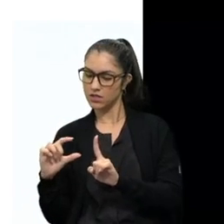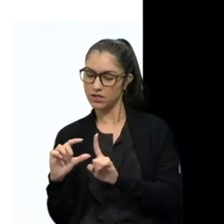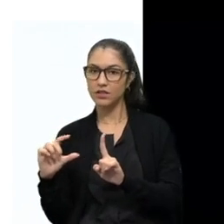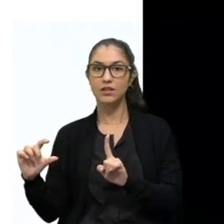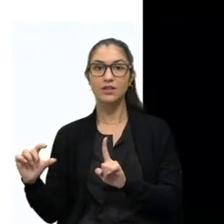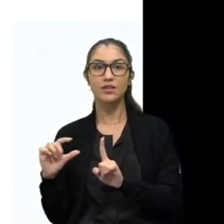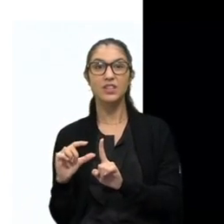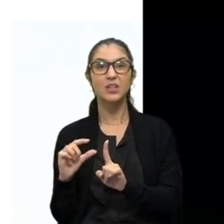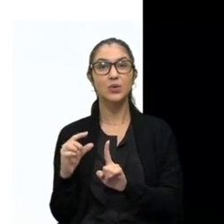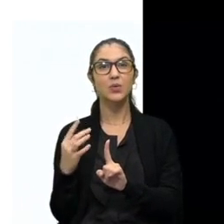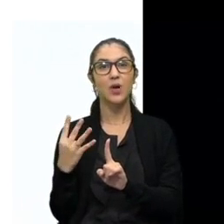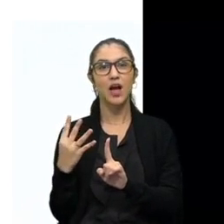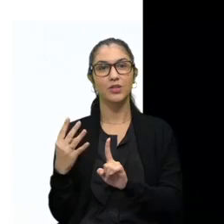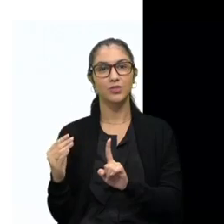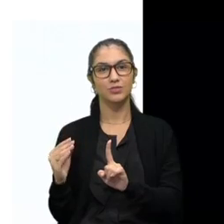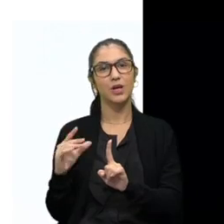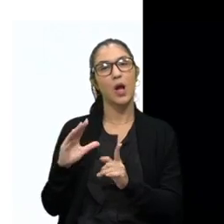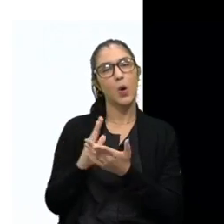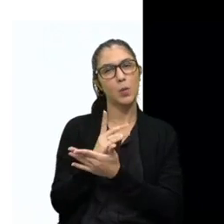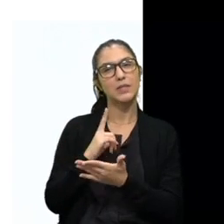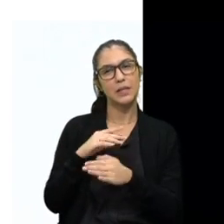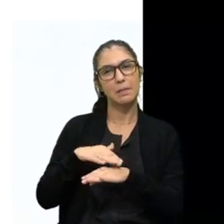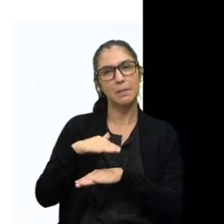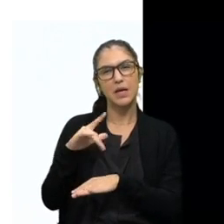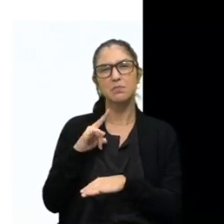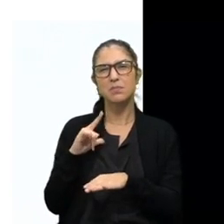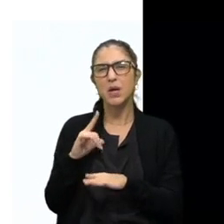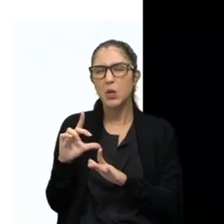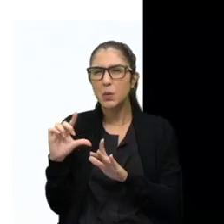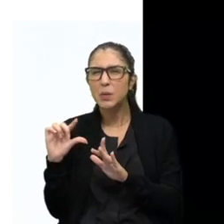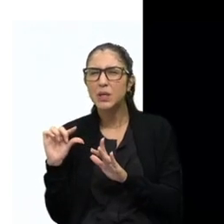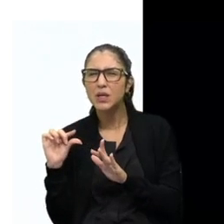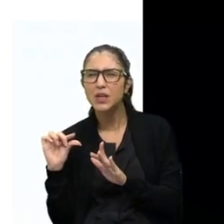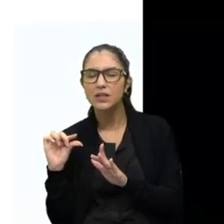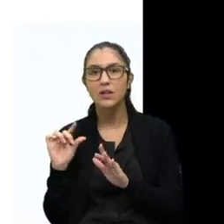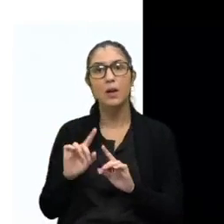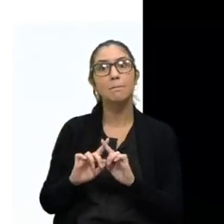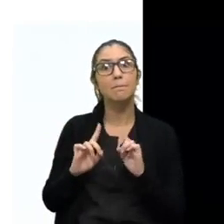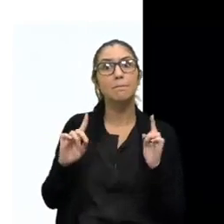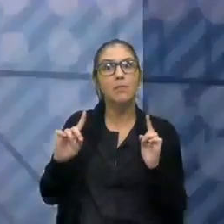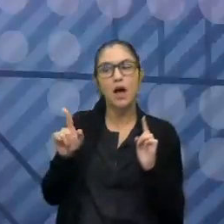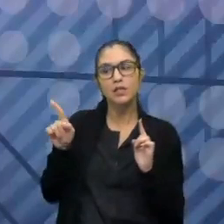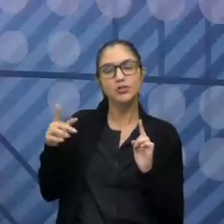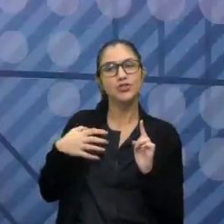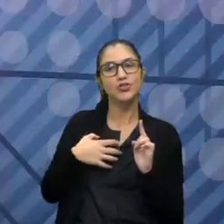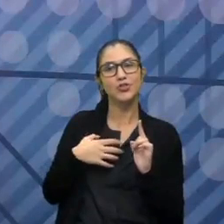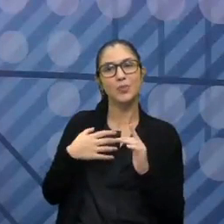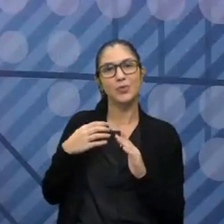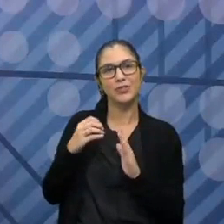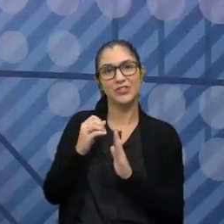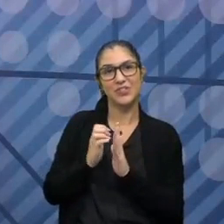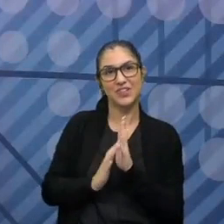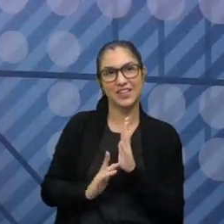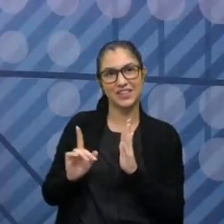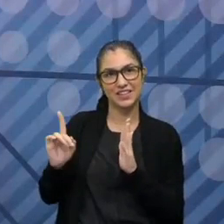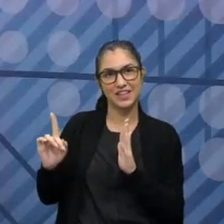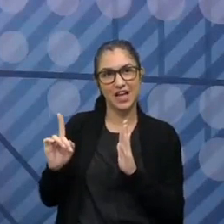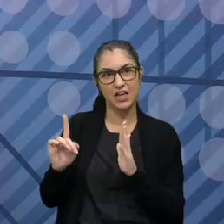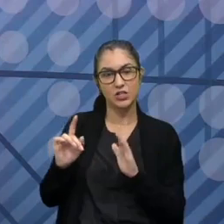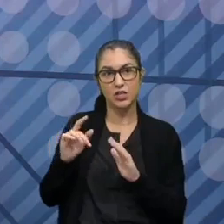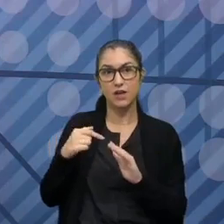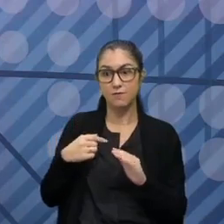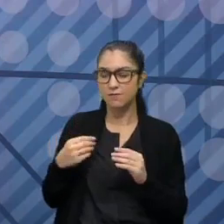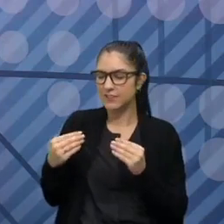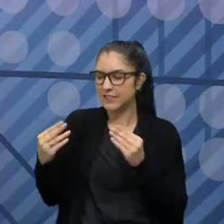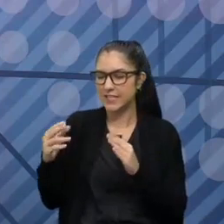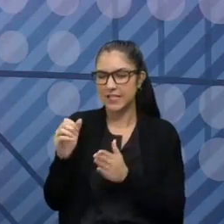lembrar que tem 4. Algumas tem mais, né? Tem umas que ficam bem pequenininhas. Mas esse tipo de atividade, no concreto, vou dar